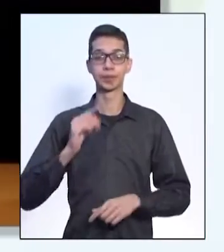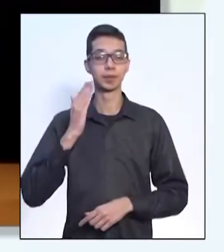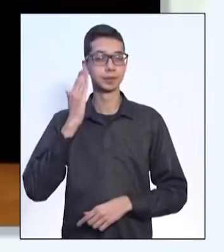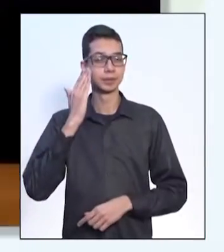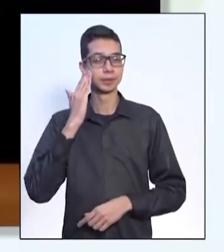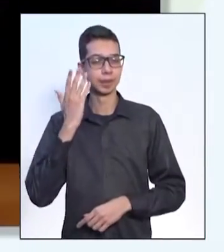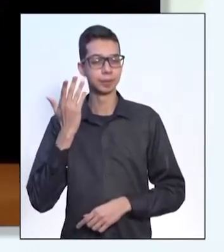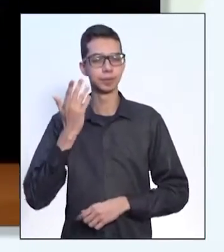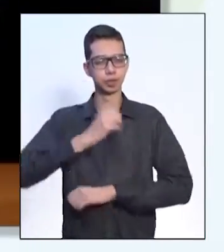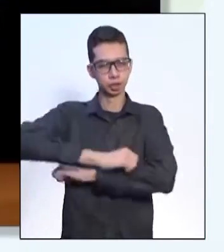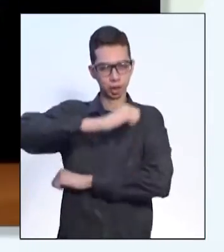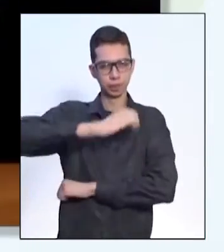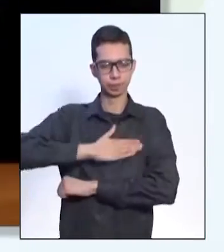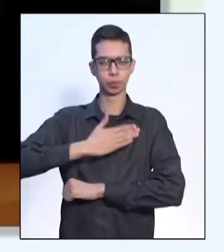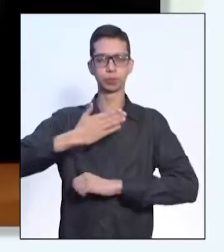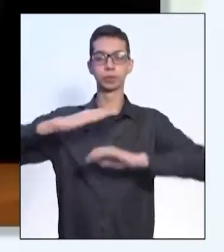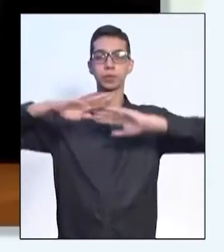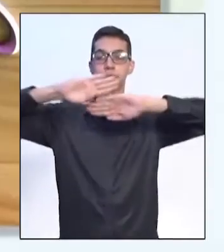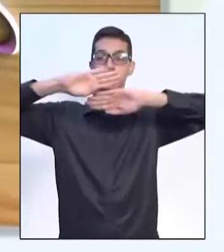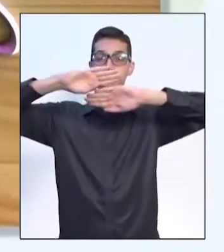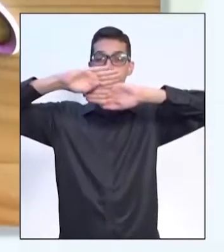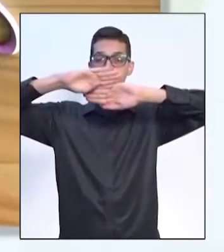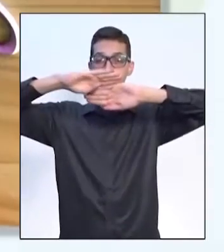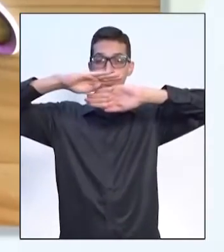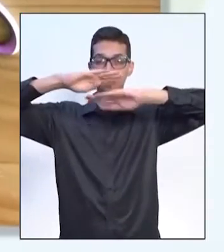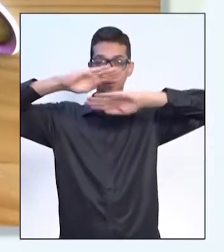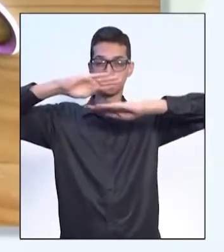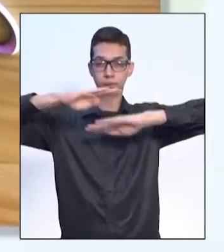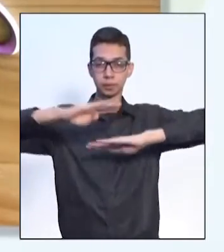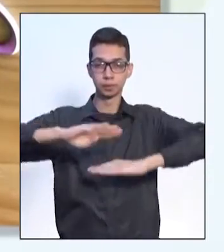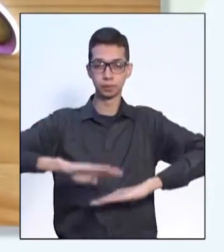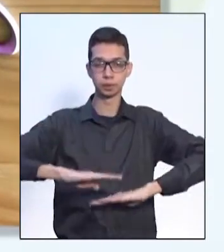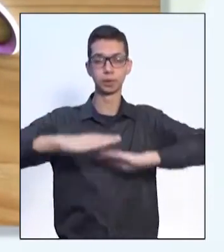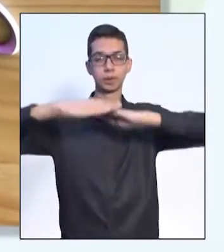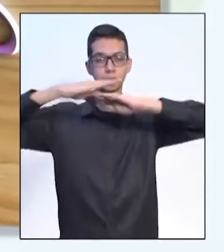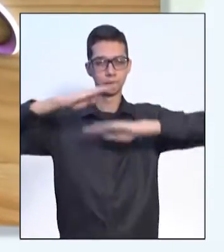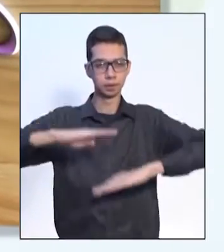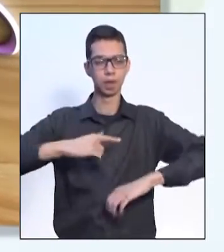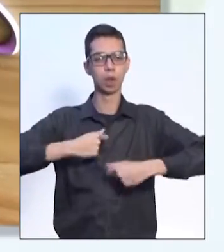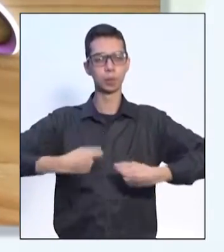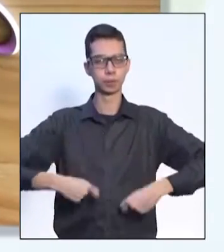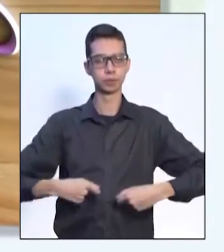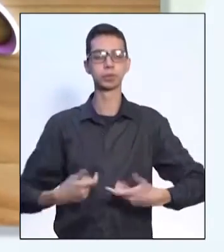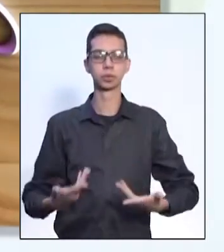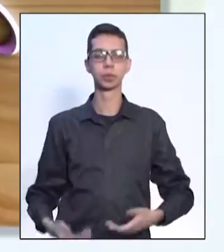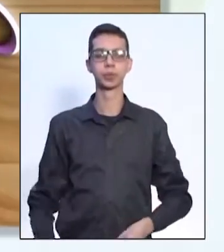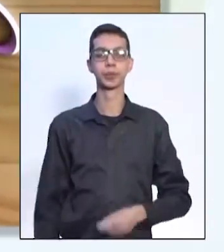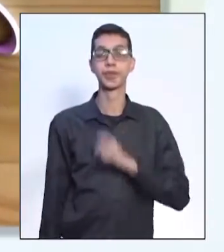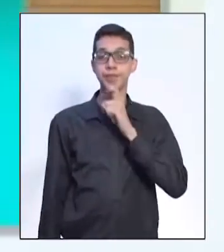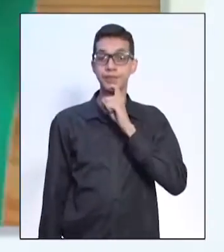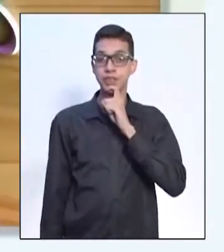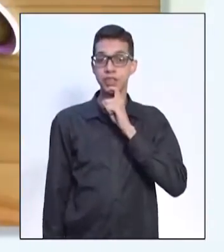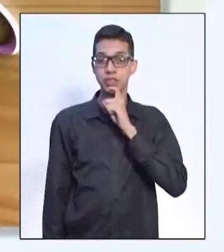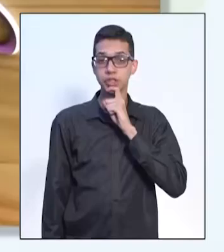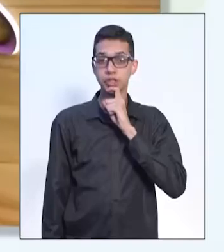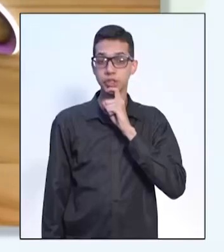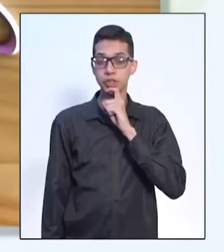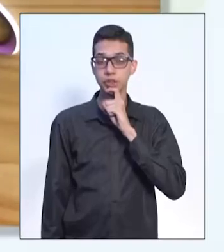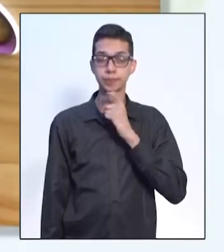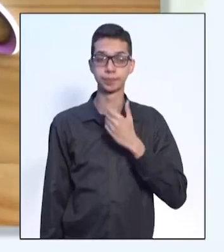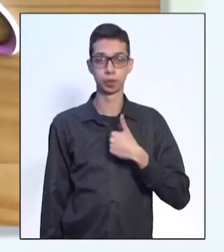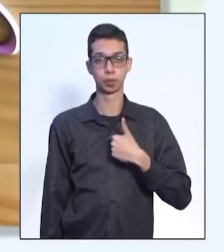persiana que eu vou fazer verde, eu vou colocar aqui para tirar a medida. Então, eu quero que ela vá um pouquinho para